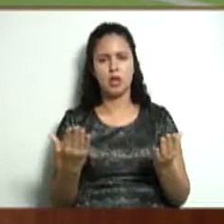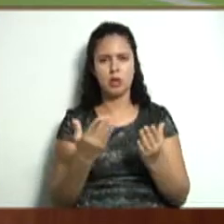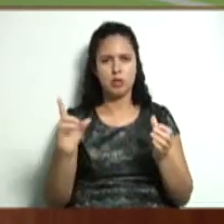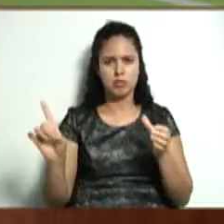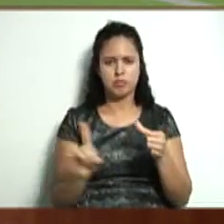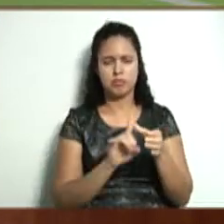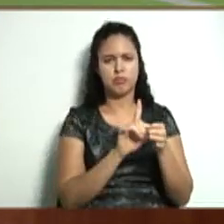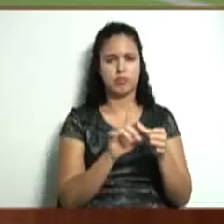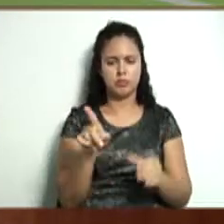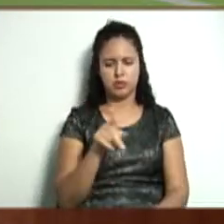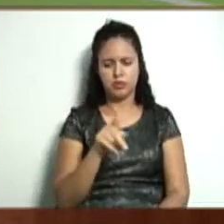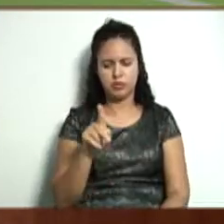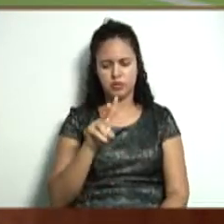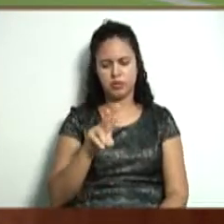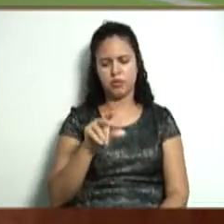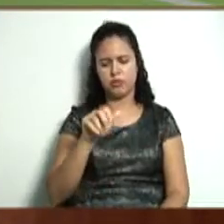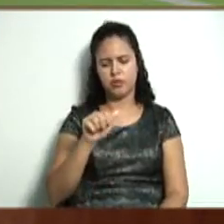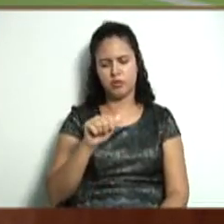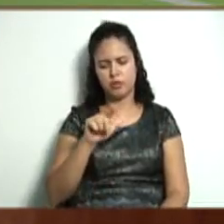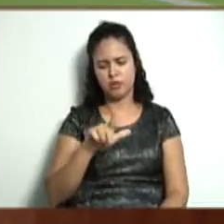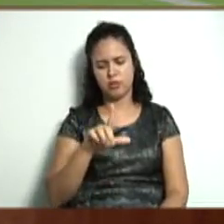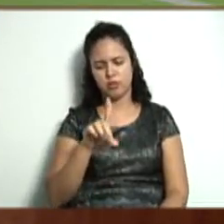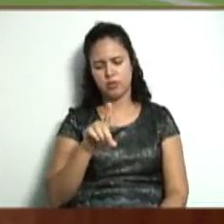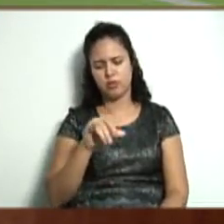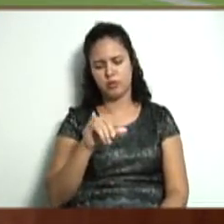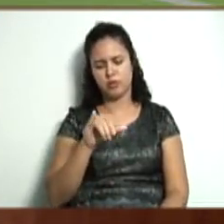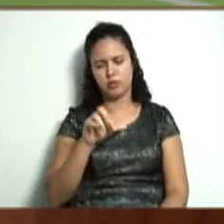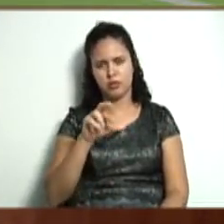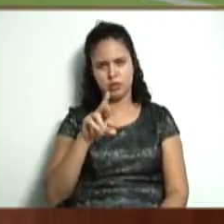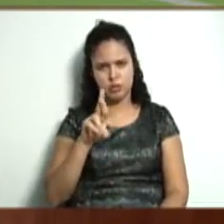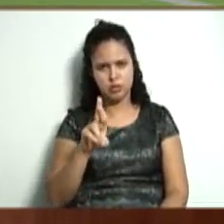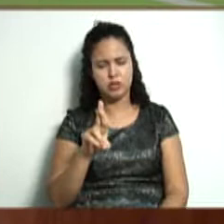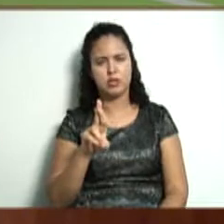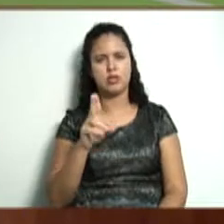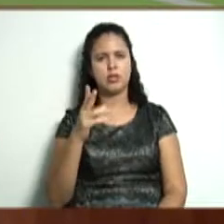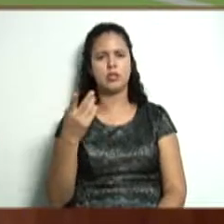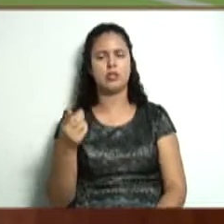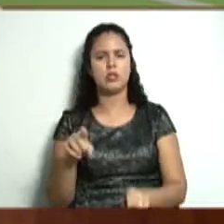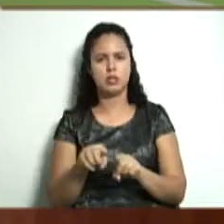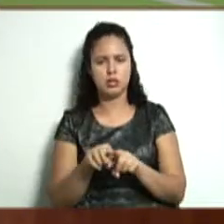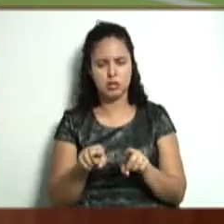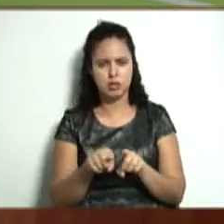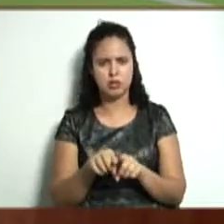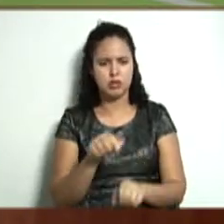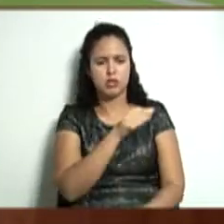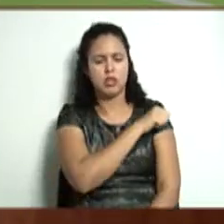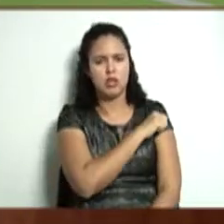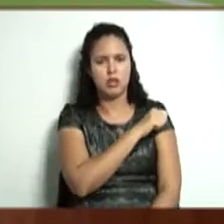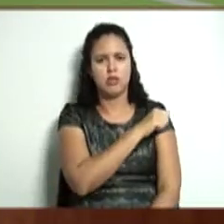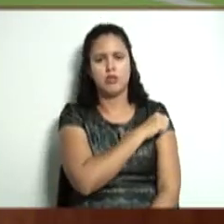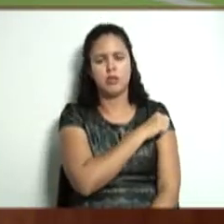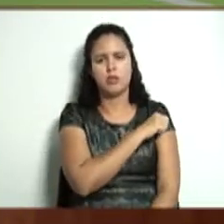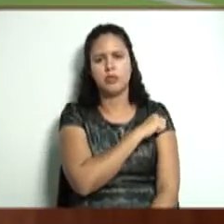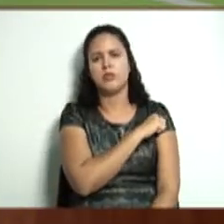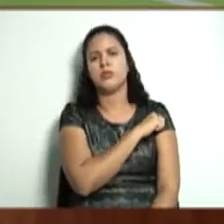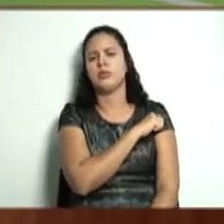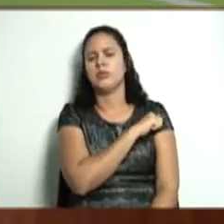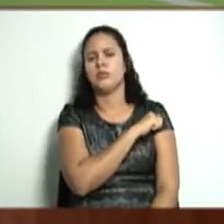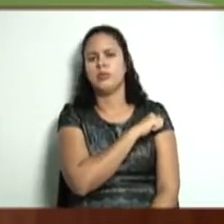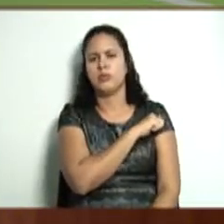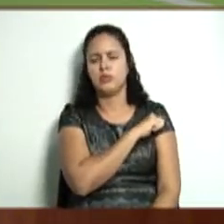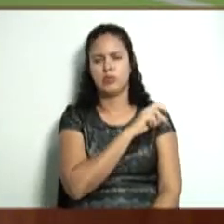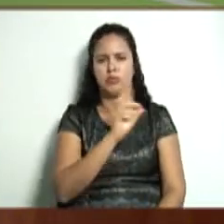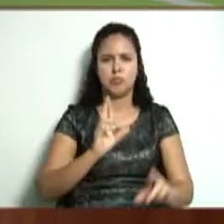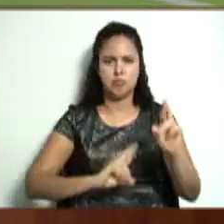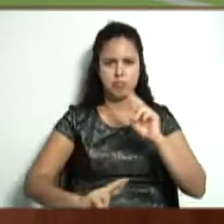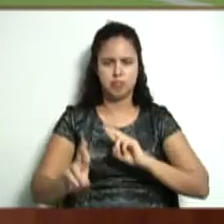professor Valdir, da Escola Boa Esperança, em Alta Floresta do Oeste, e os alunos também estão